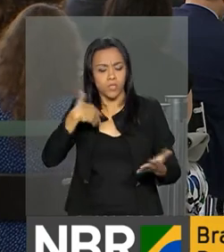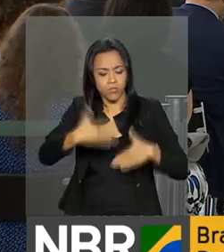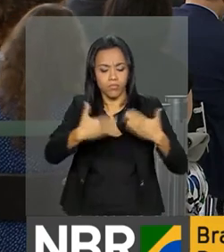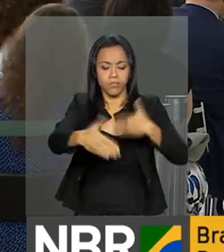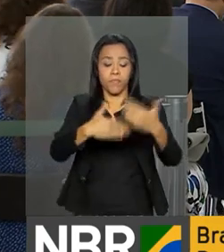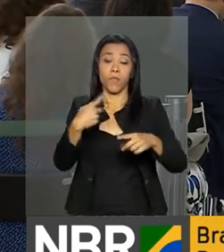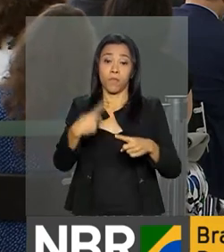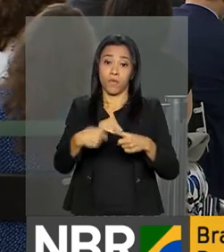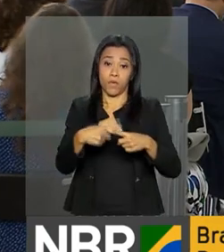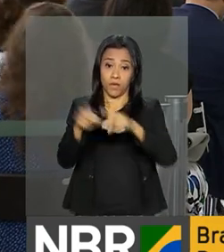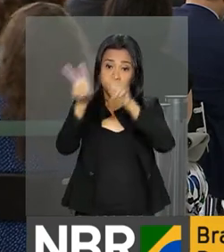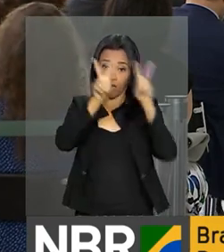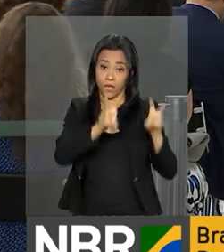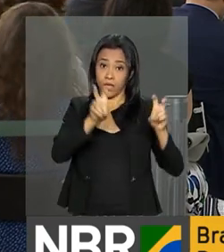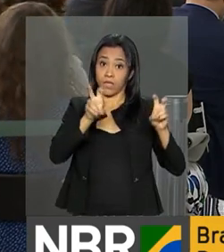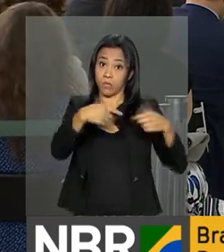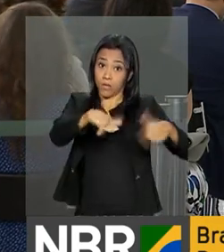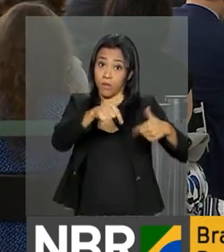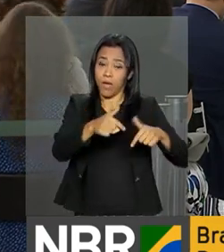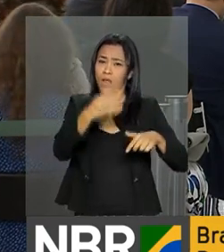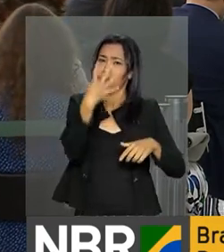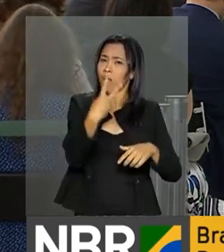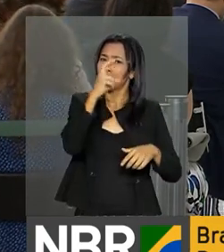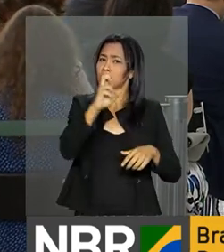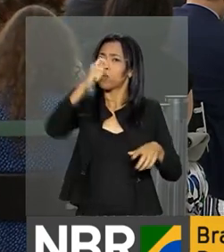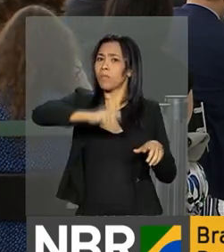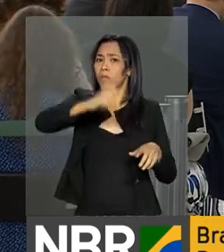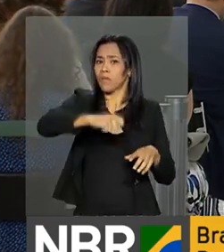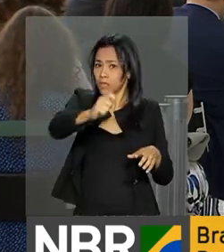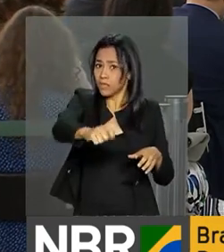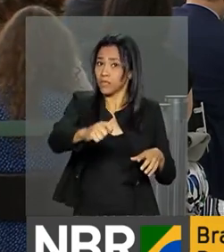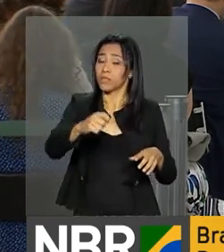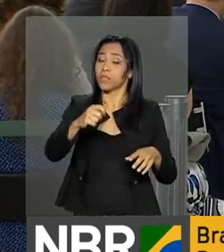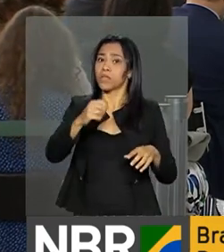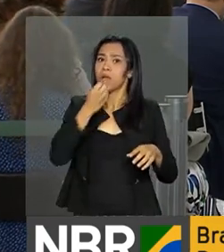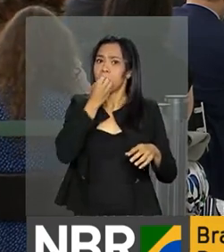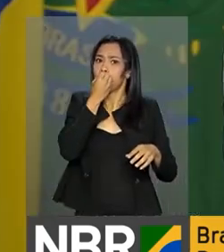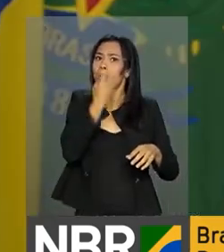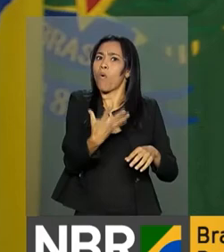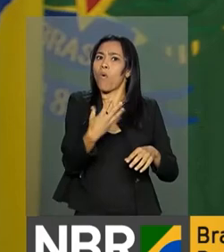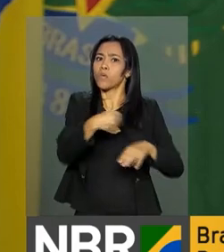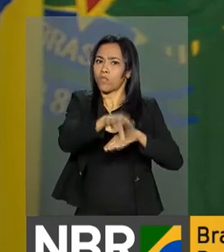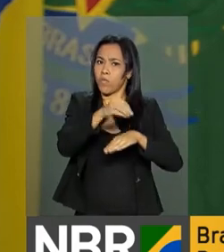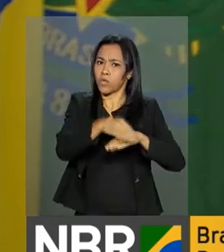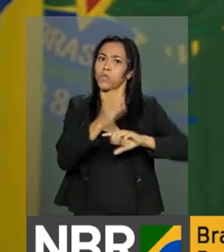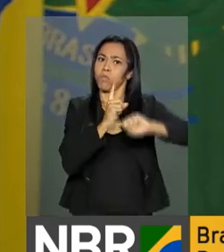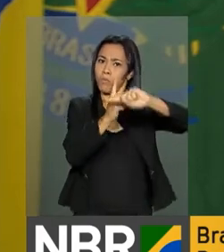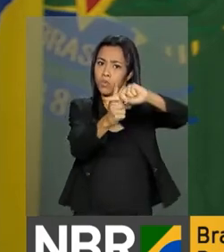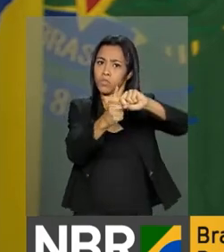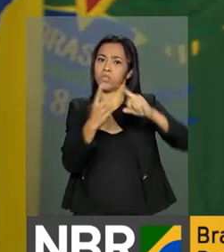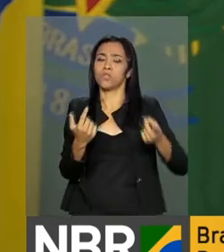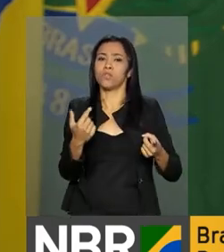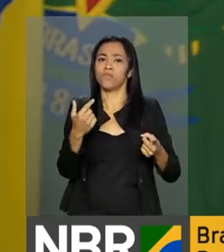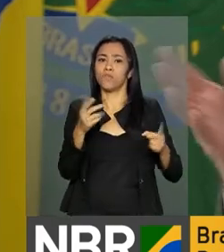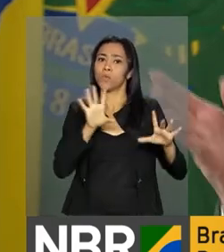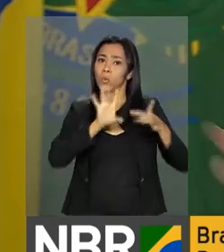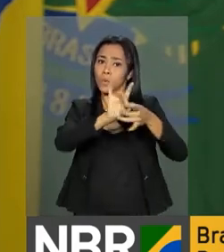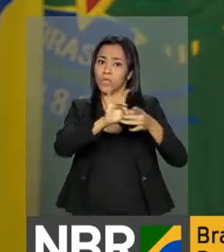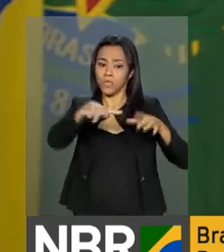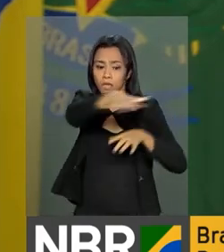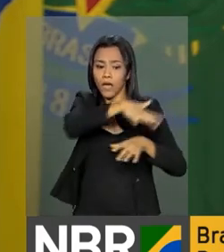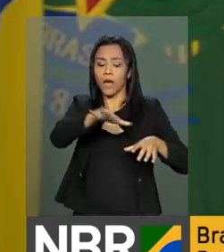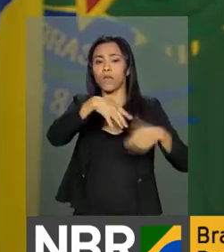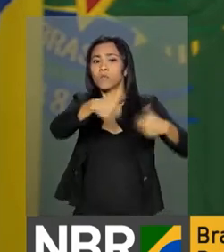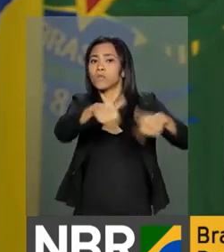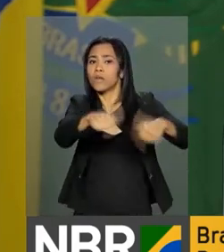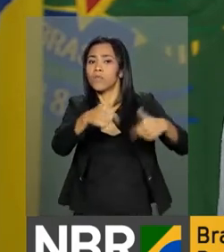ronaldo que há quatro cinco meses né que os dados são positivos não é é é uma abertura de empregos formais e